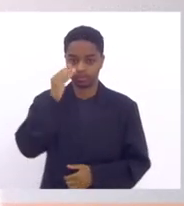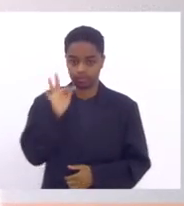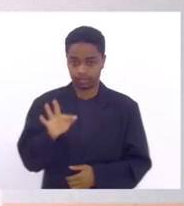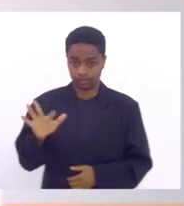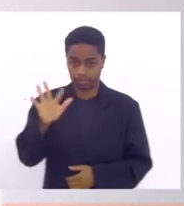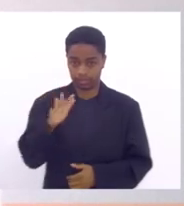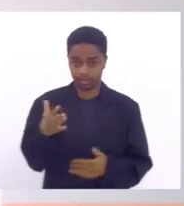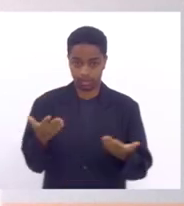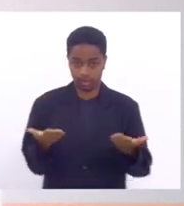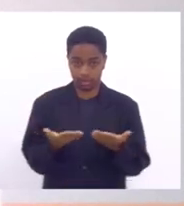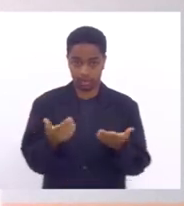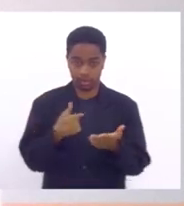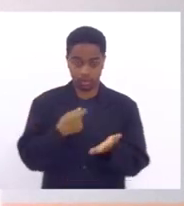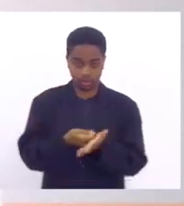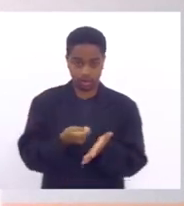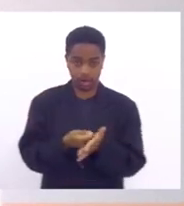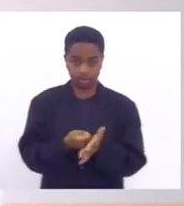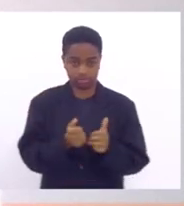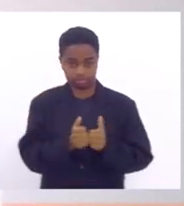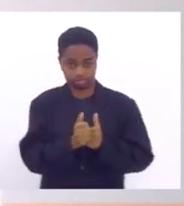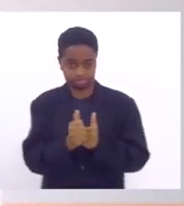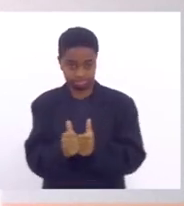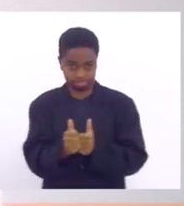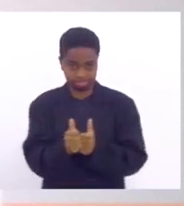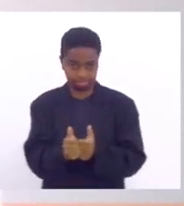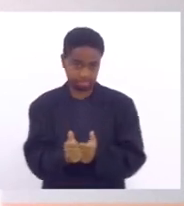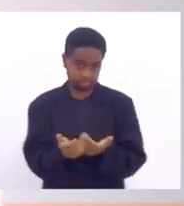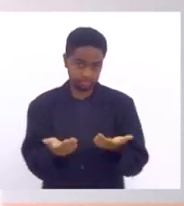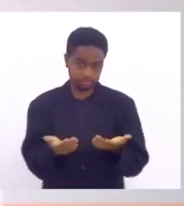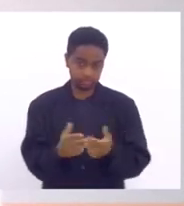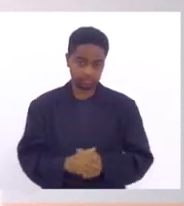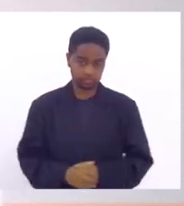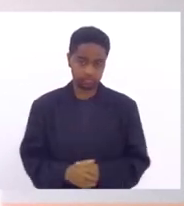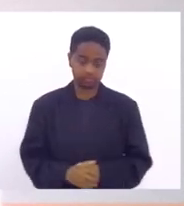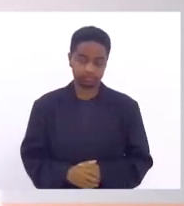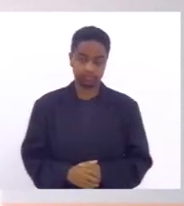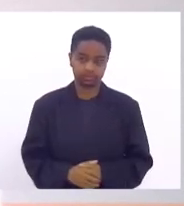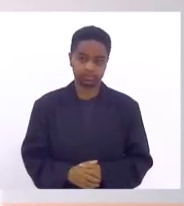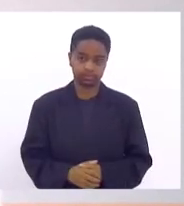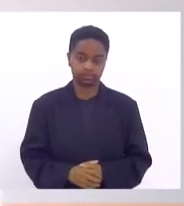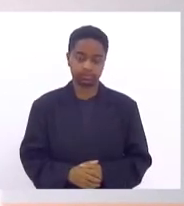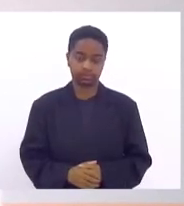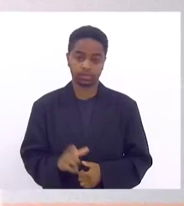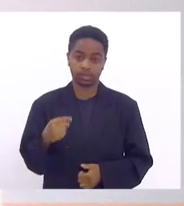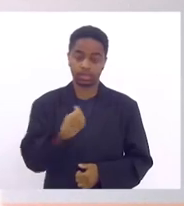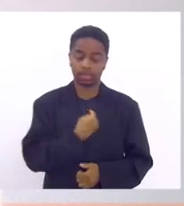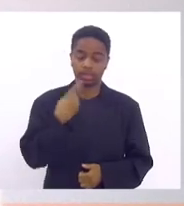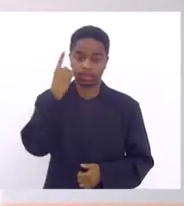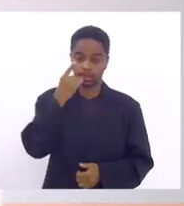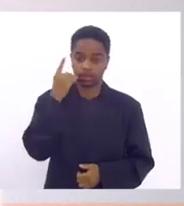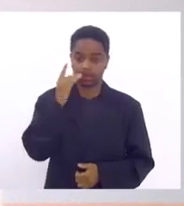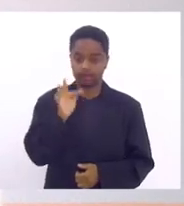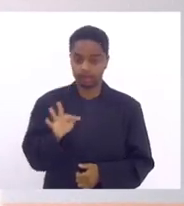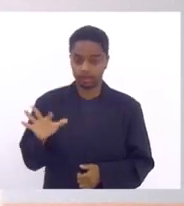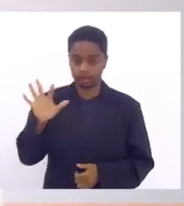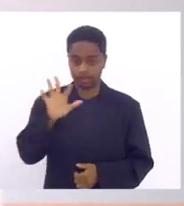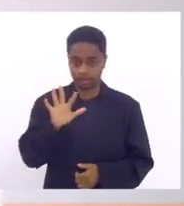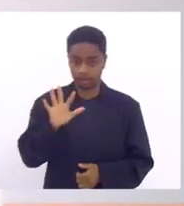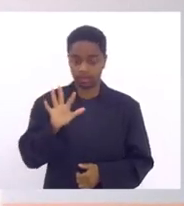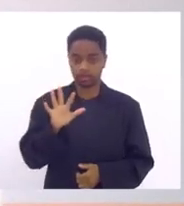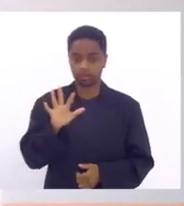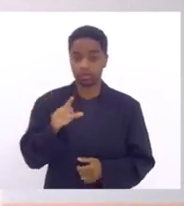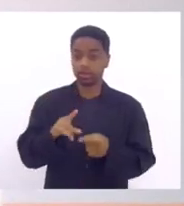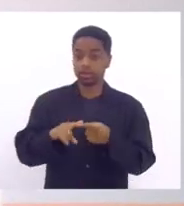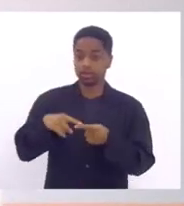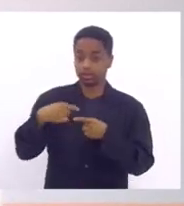obrigado a seguir essa linha essa linha eh centralizada os nossos deputados federais mesmo após a